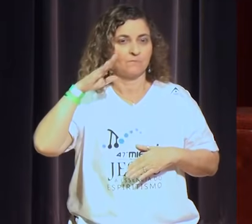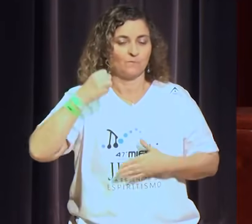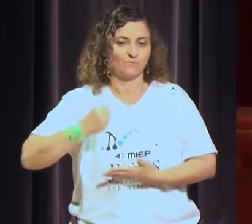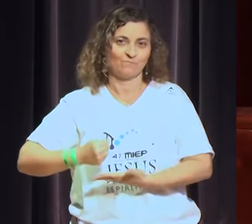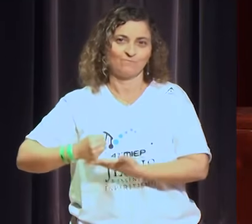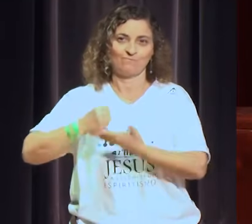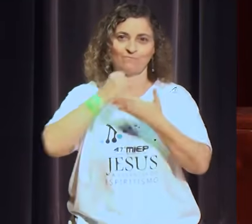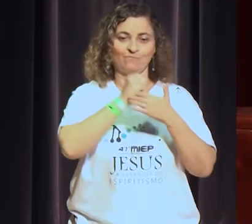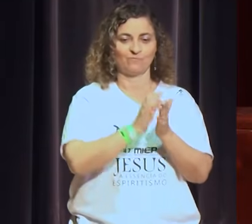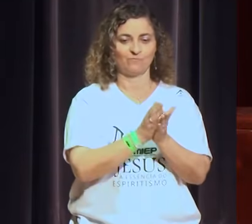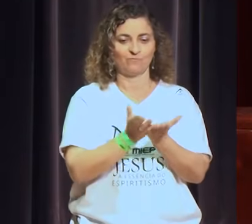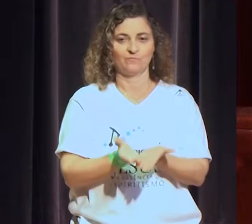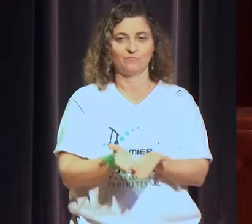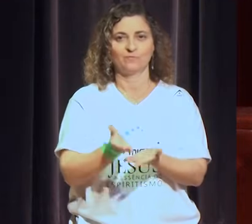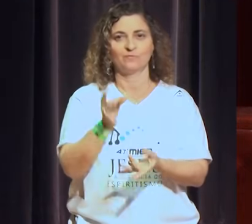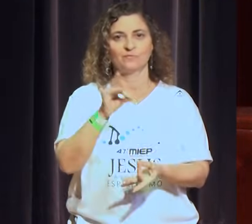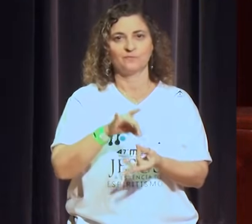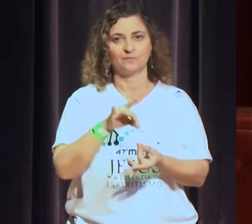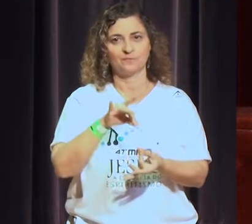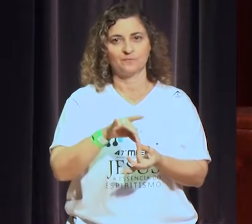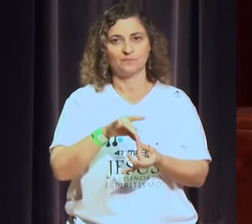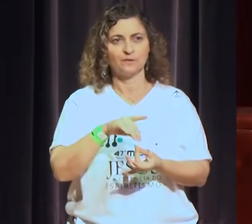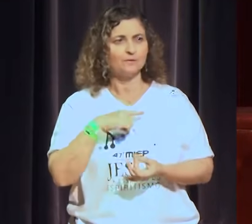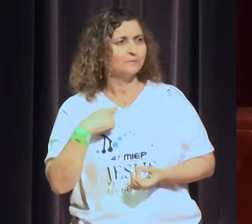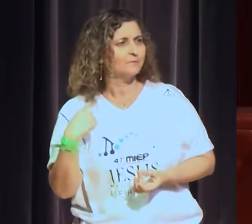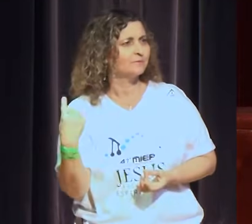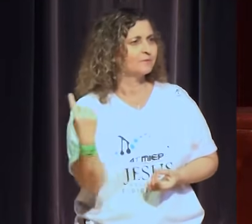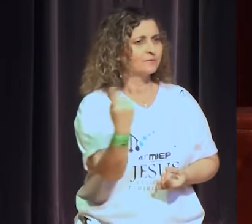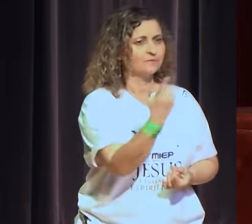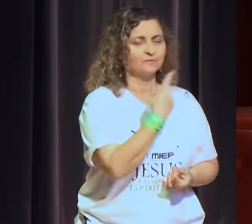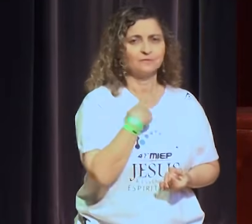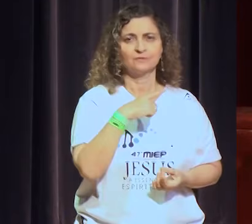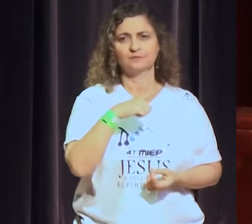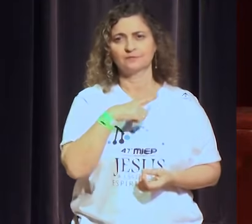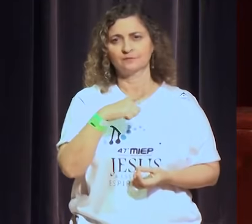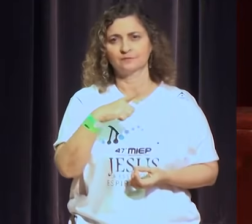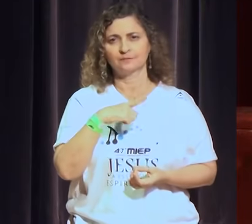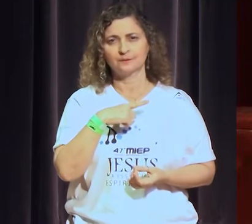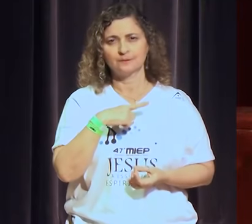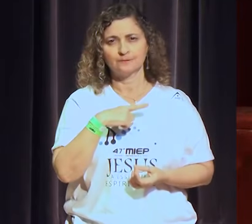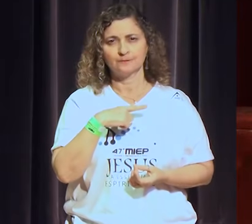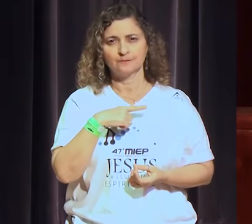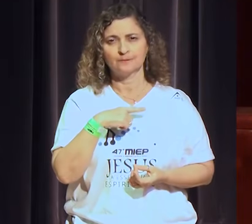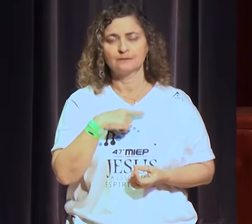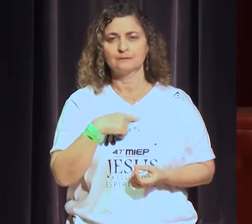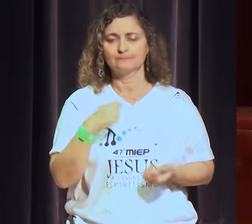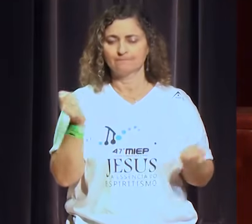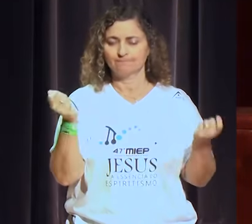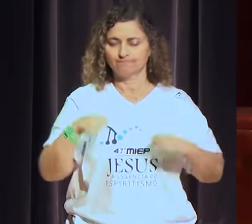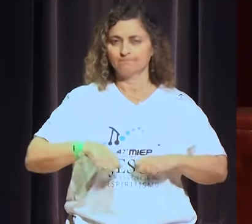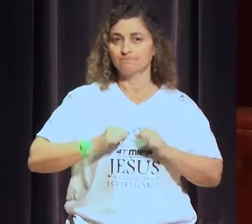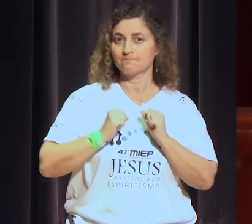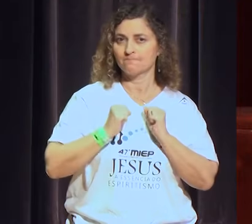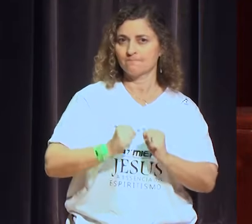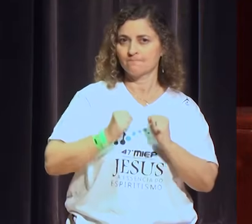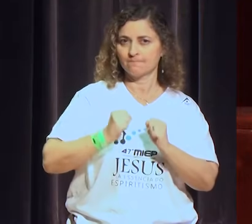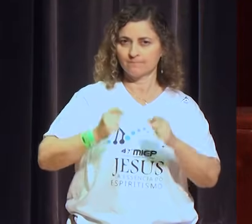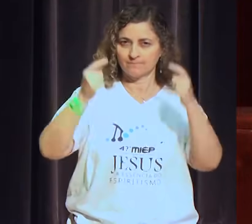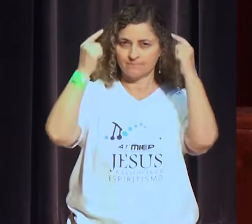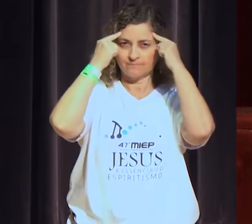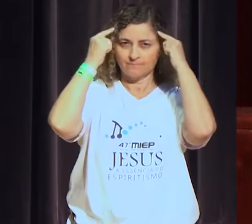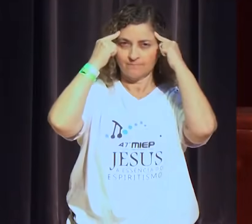Espíritos. Nós temos uma capacidade psíquica para o divino.